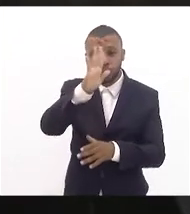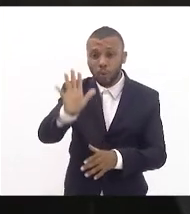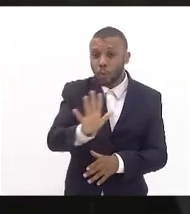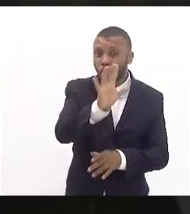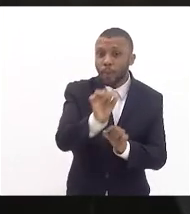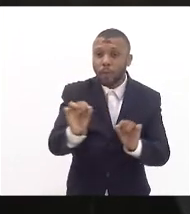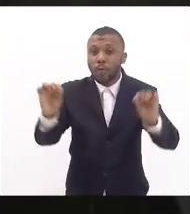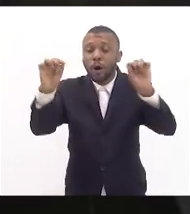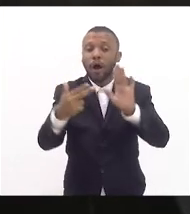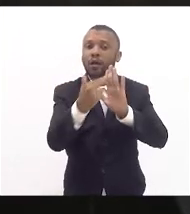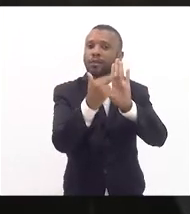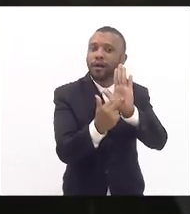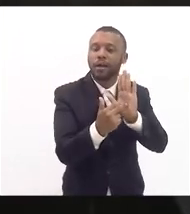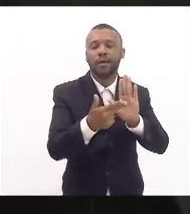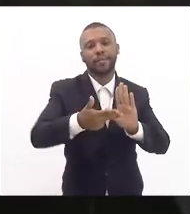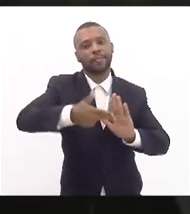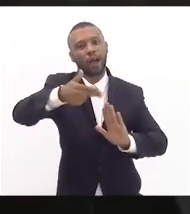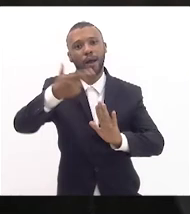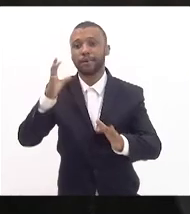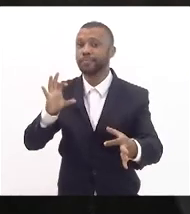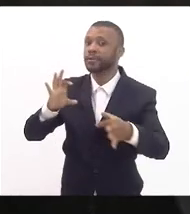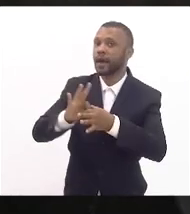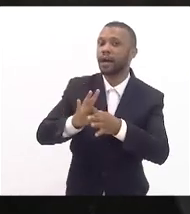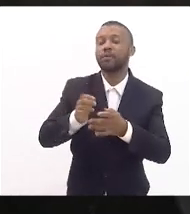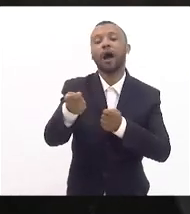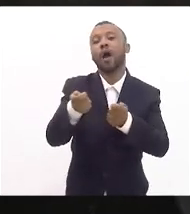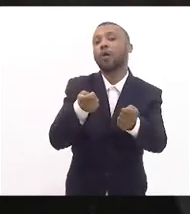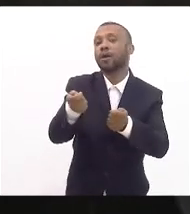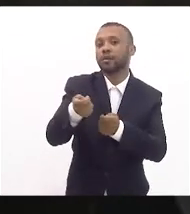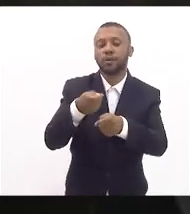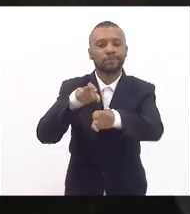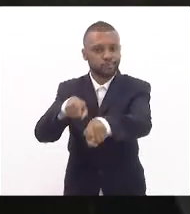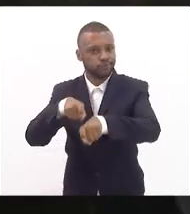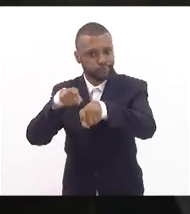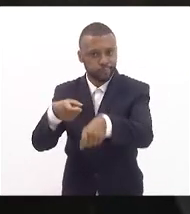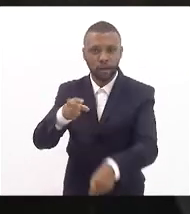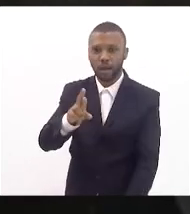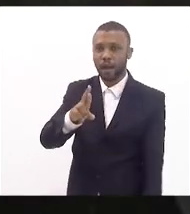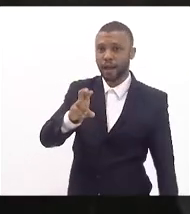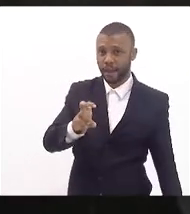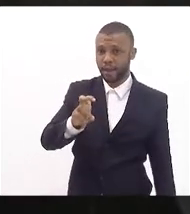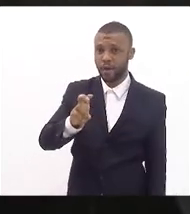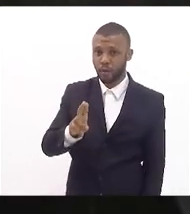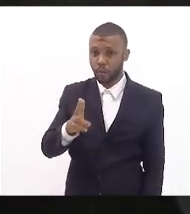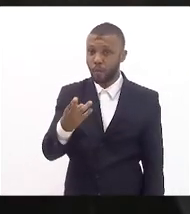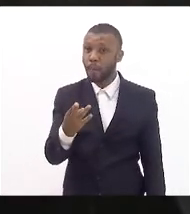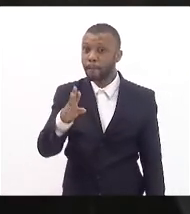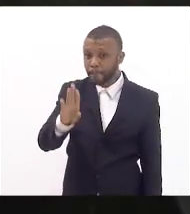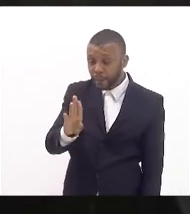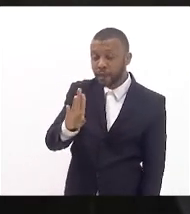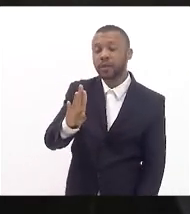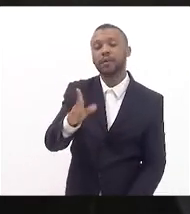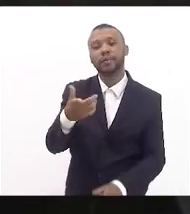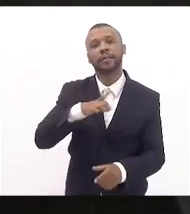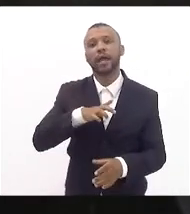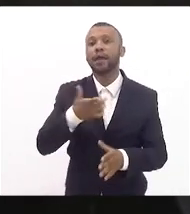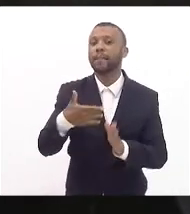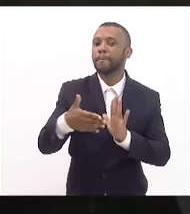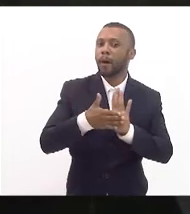procedimentos aplicáveis à regularização fundiária urbana REURB, a qual abrange medidas jurídicas,